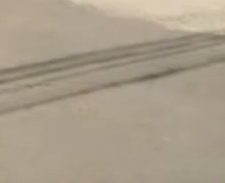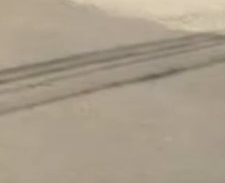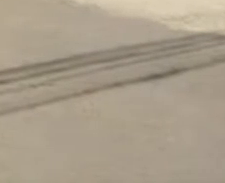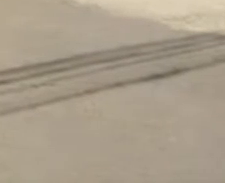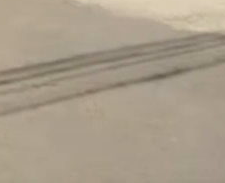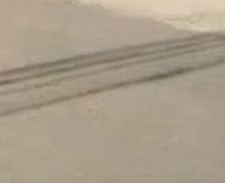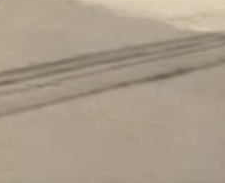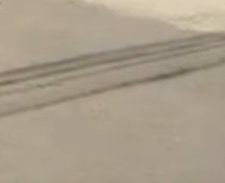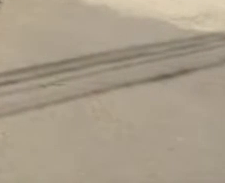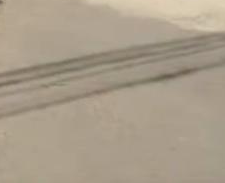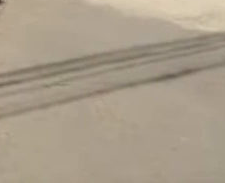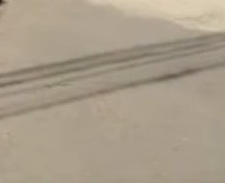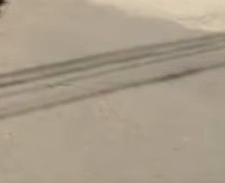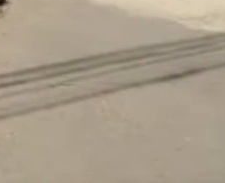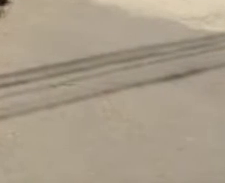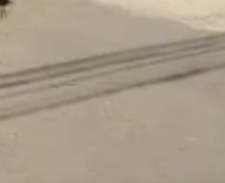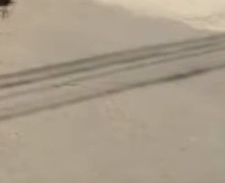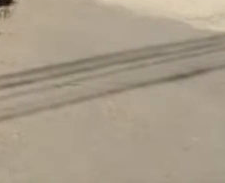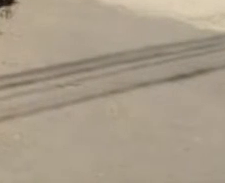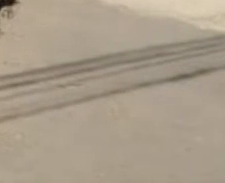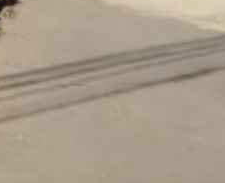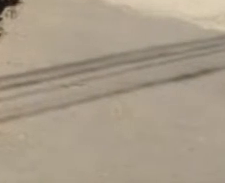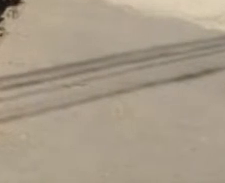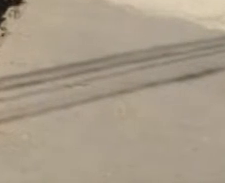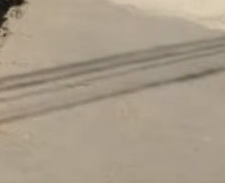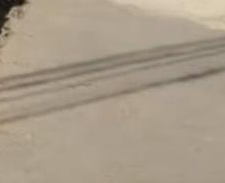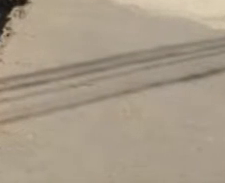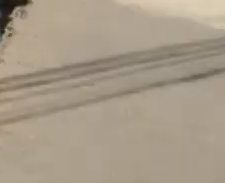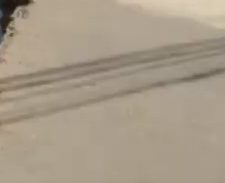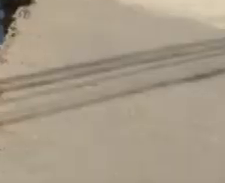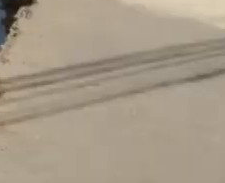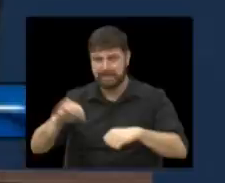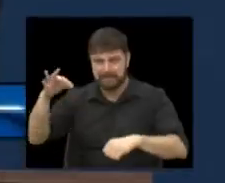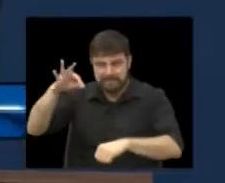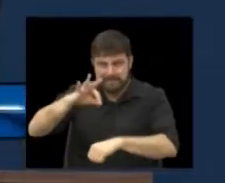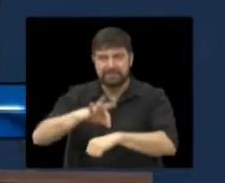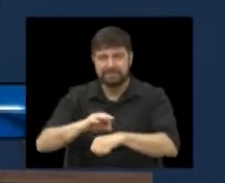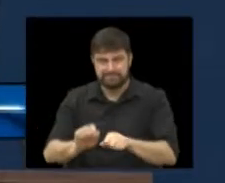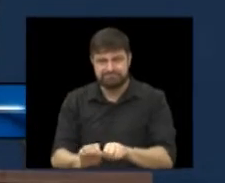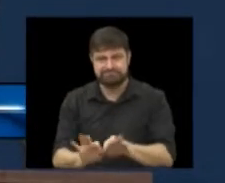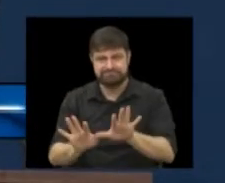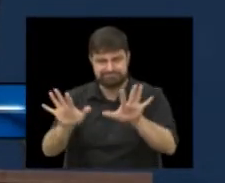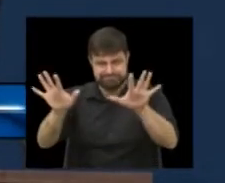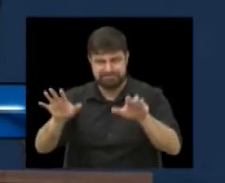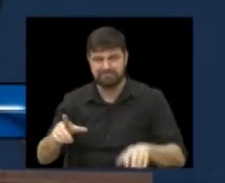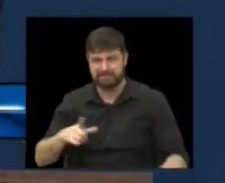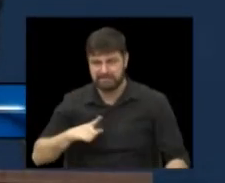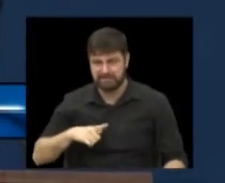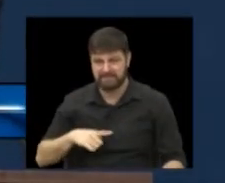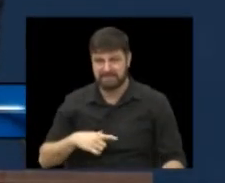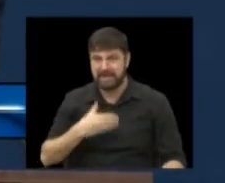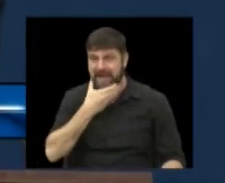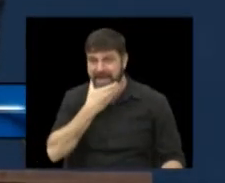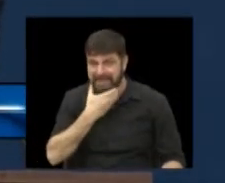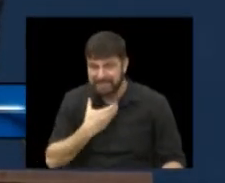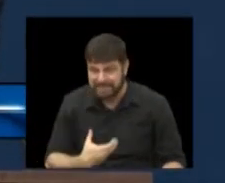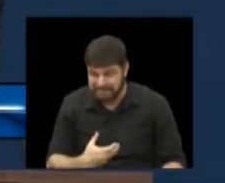operação tapa-buraco no local, mas disse que ainda não obteve resposta. Está um caos. Desde